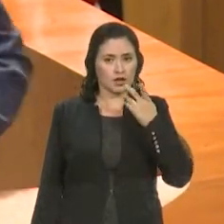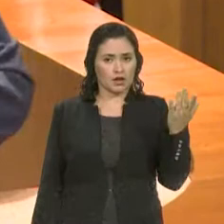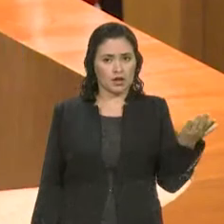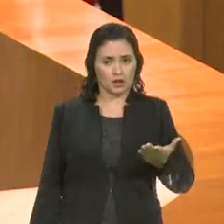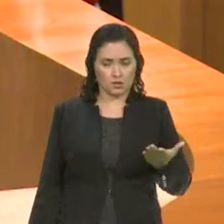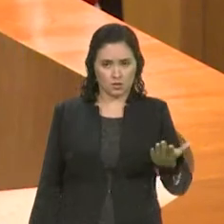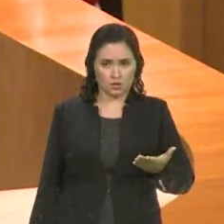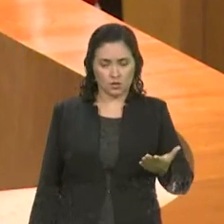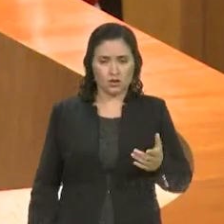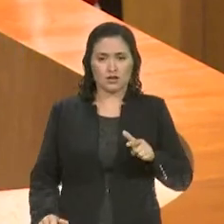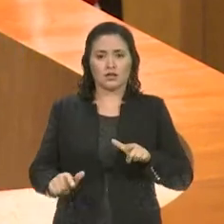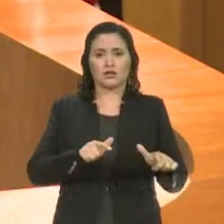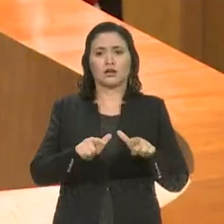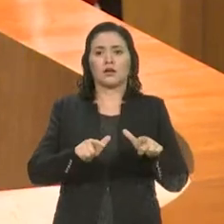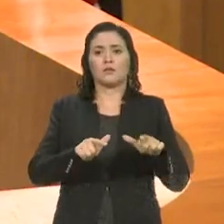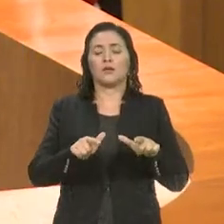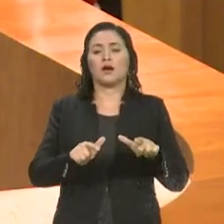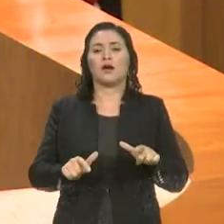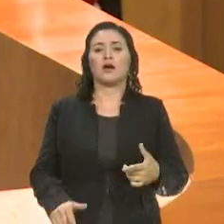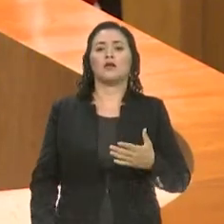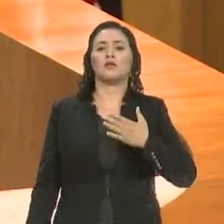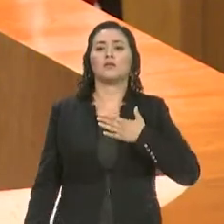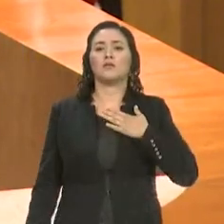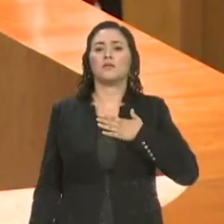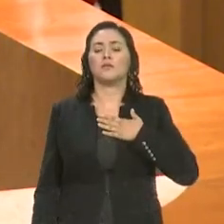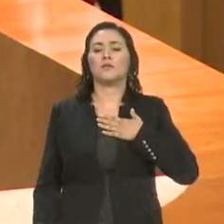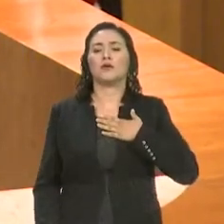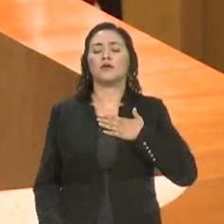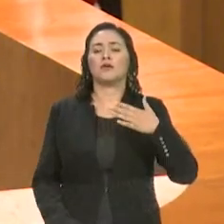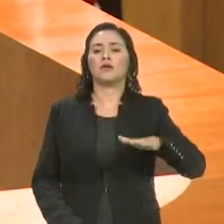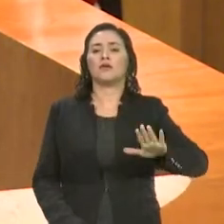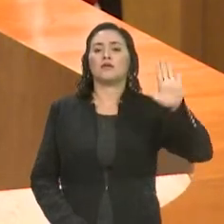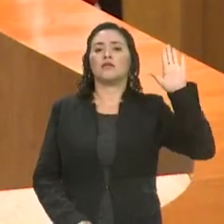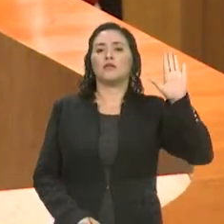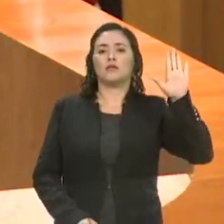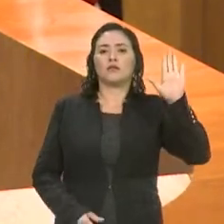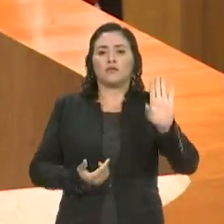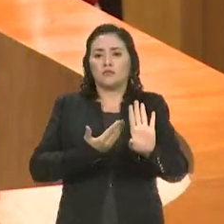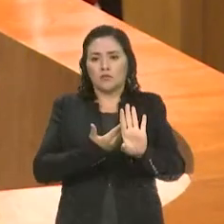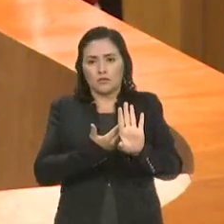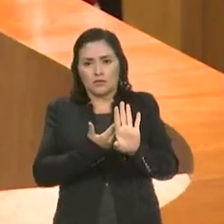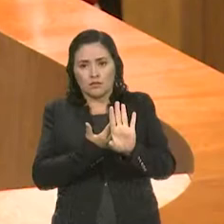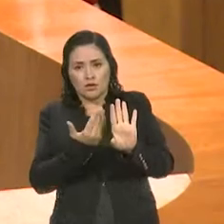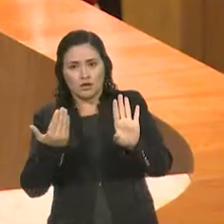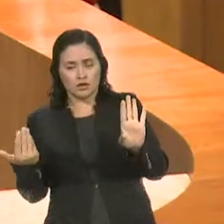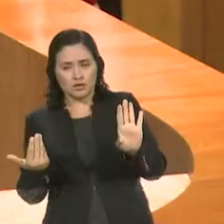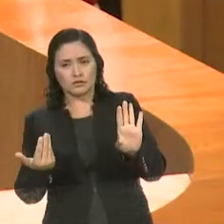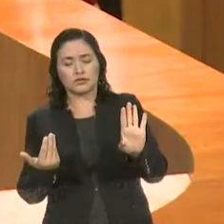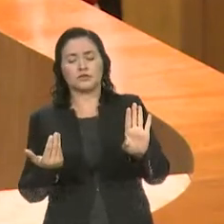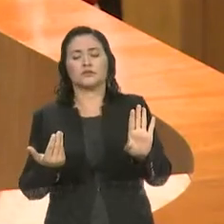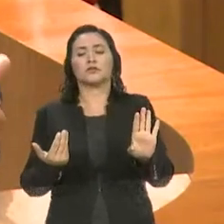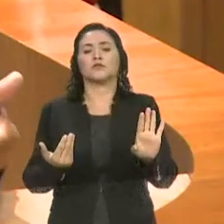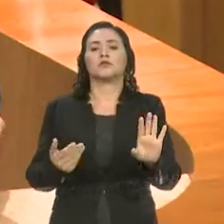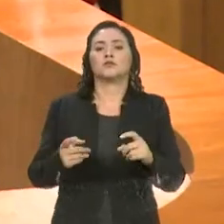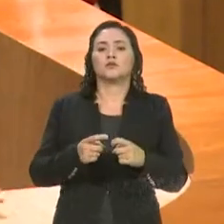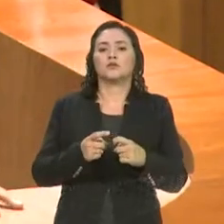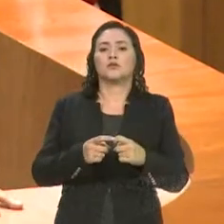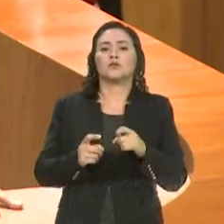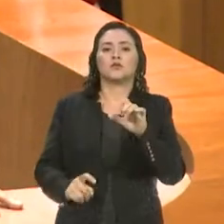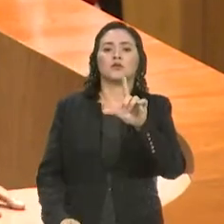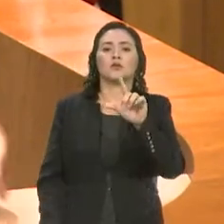meu pré-candidato ao governo do Estado, doutor Laésio Bonfim. Nós temos percorrido a nossa capital, São Luís, a